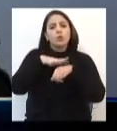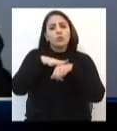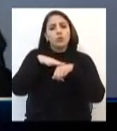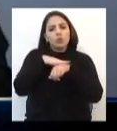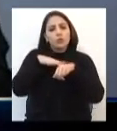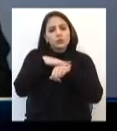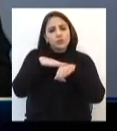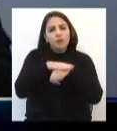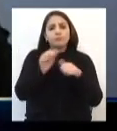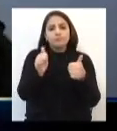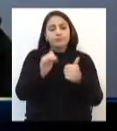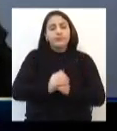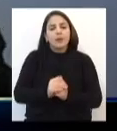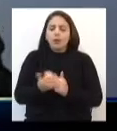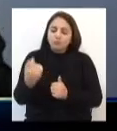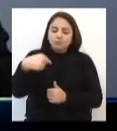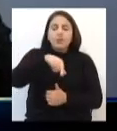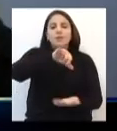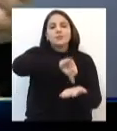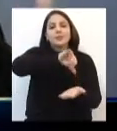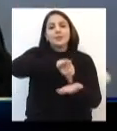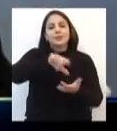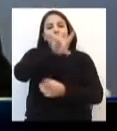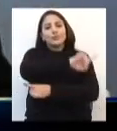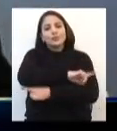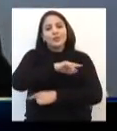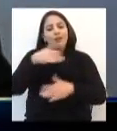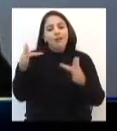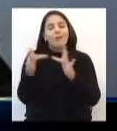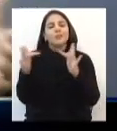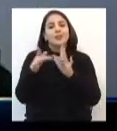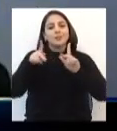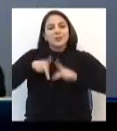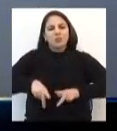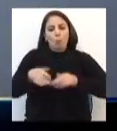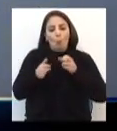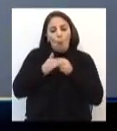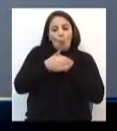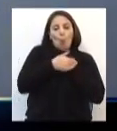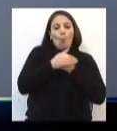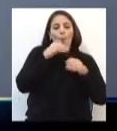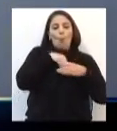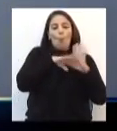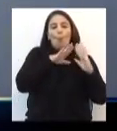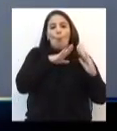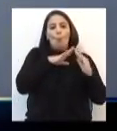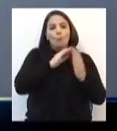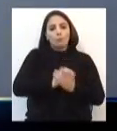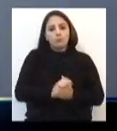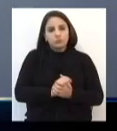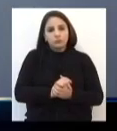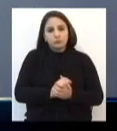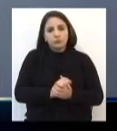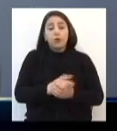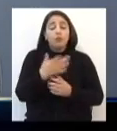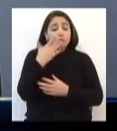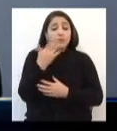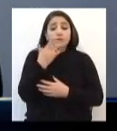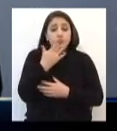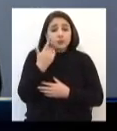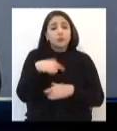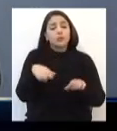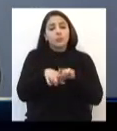conversa, então ele vai para o centro-dia conviver com as pessoas, não vai ficar recluso dentro de casa. E com isso vai facilitar